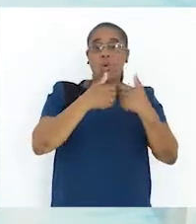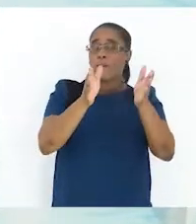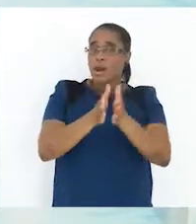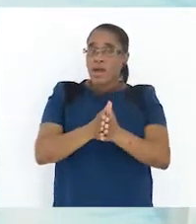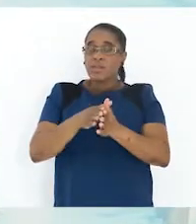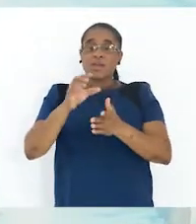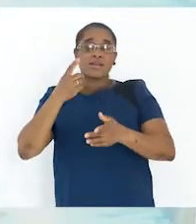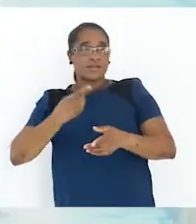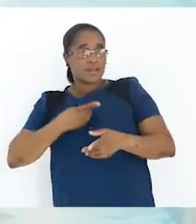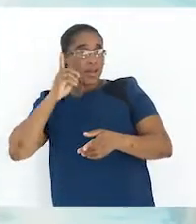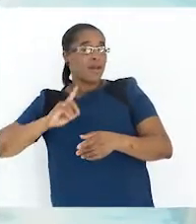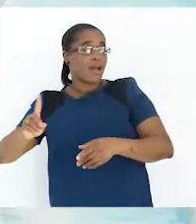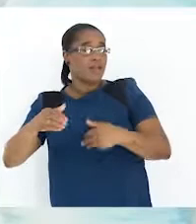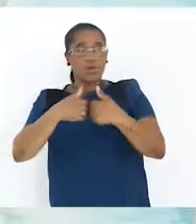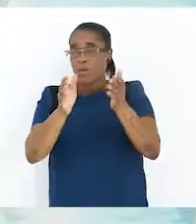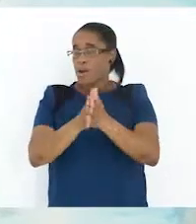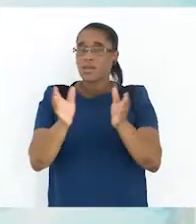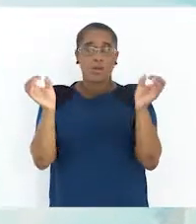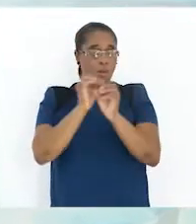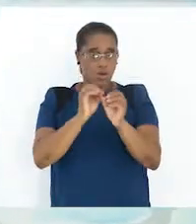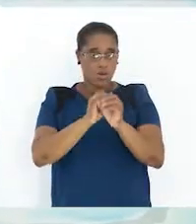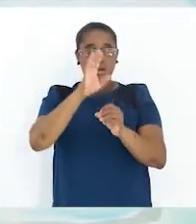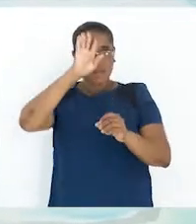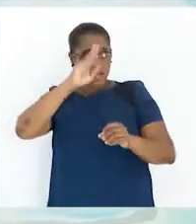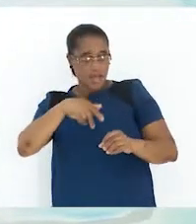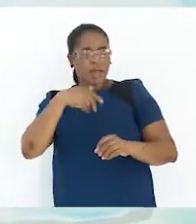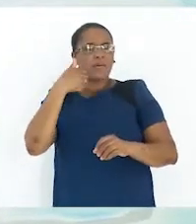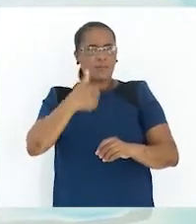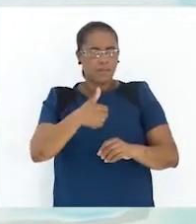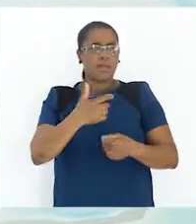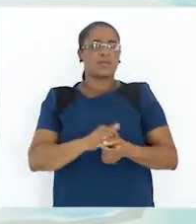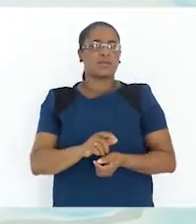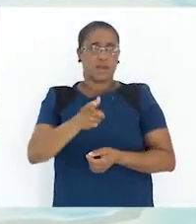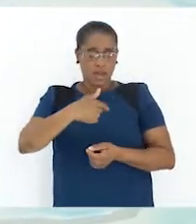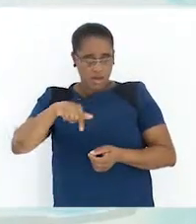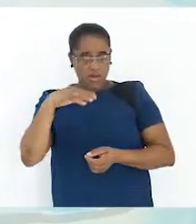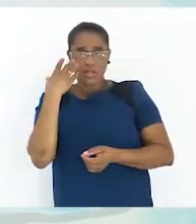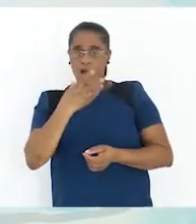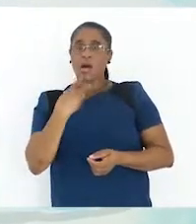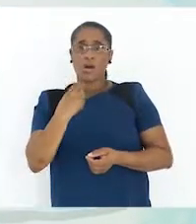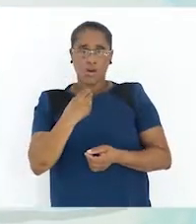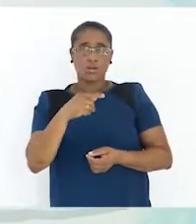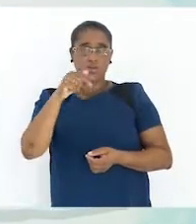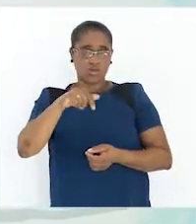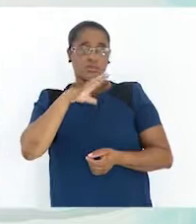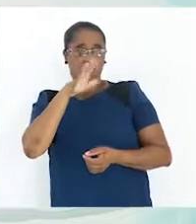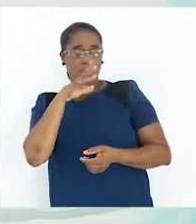sejam elas incompletas. Sabem bem que na nossa aula de hoje nós vamos falar de